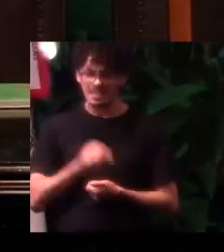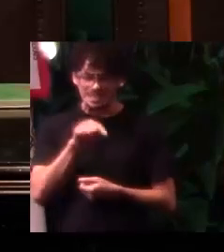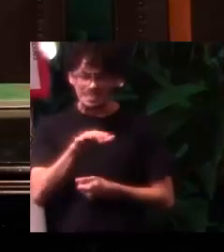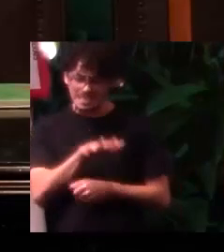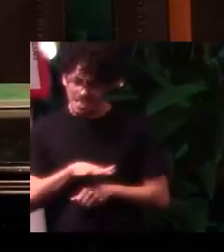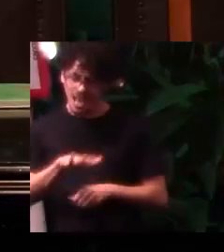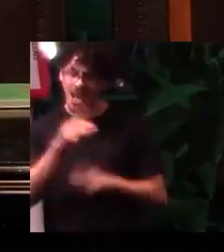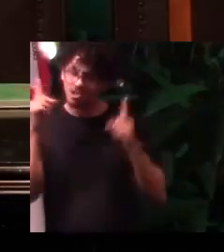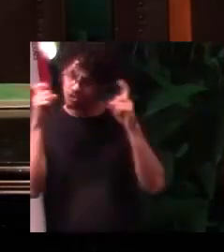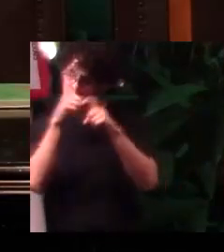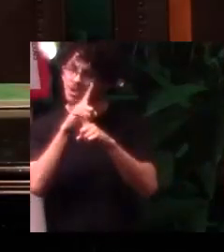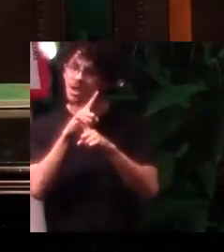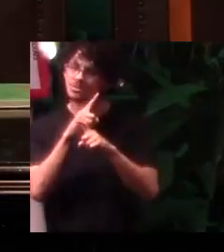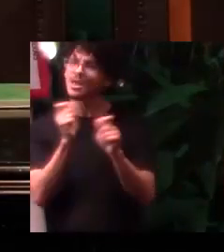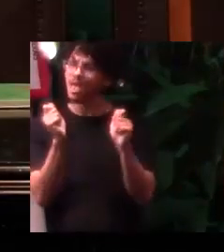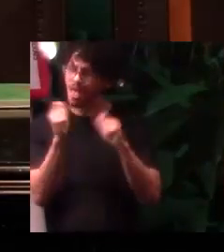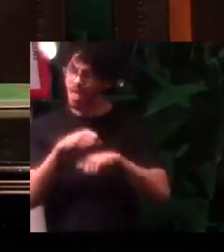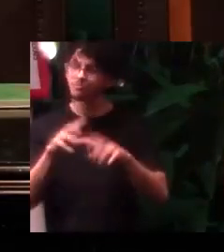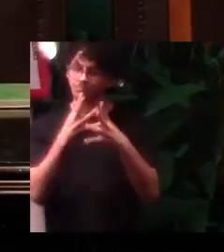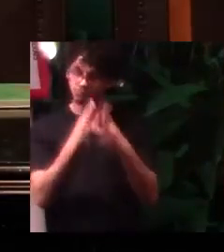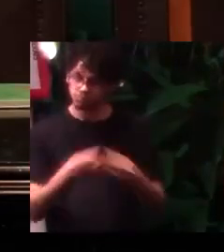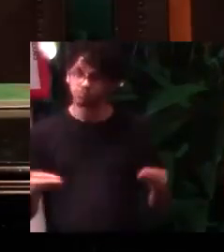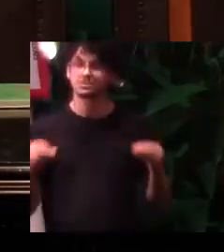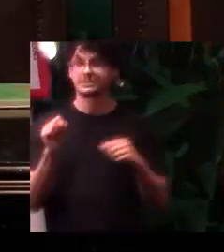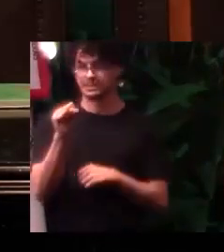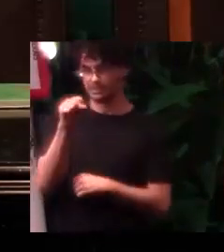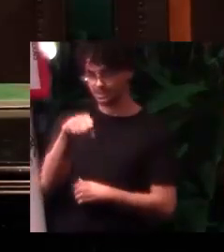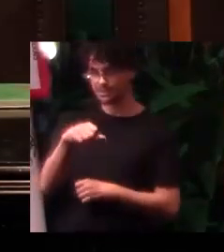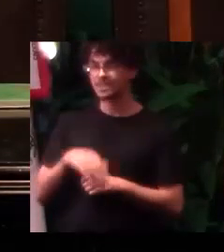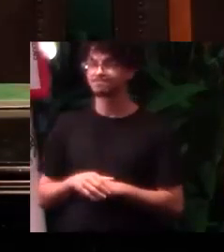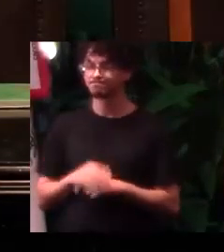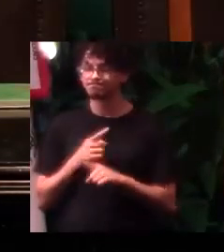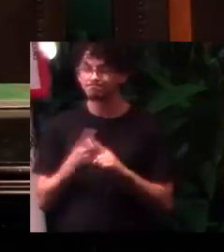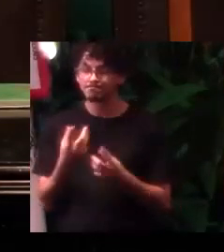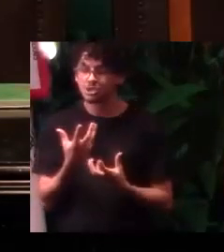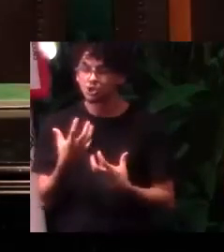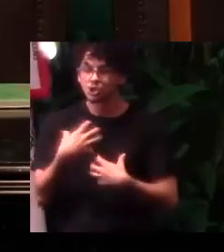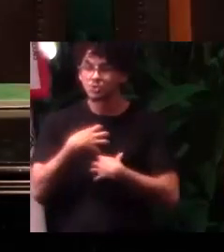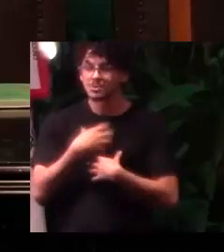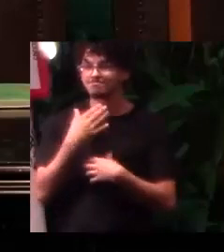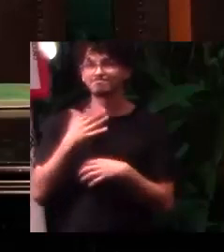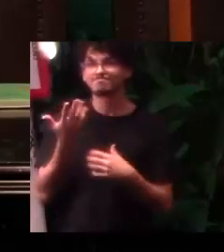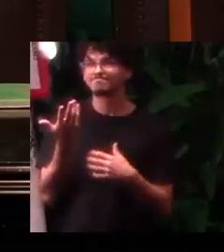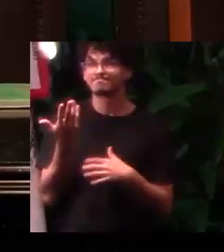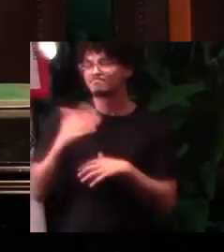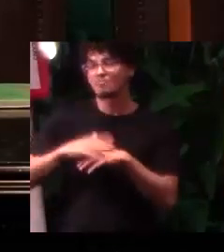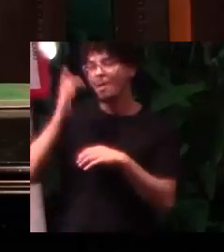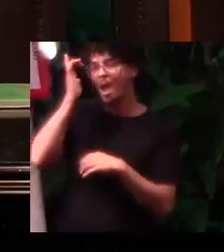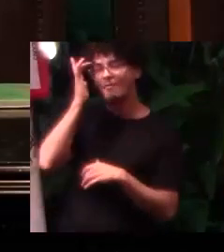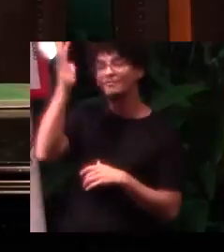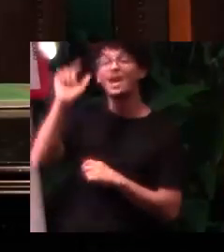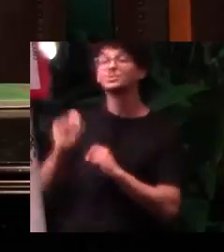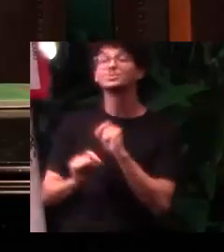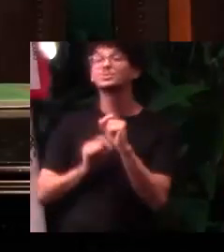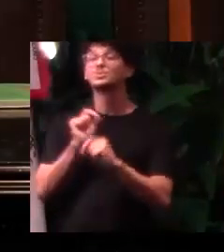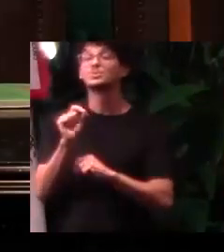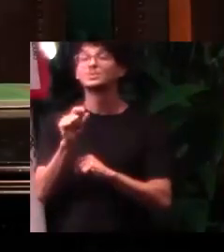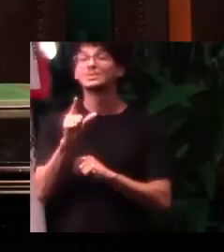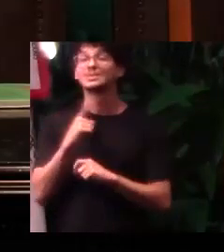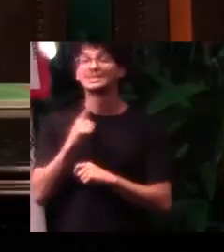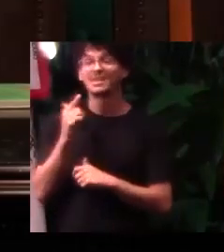eu acho que pode ser vencida de uma maneira muito mais fácil se usarmos do recurso